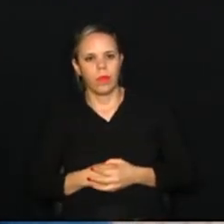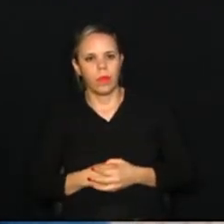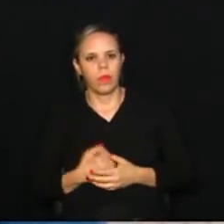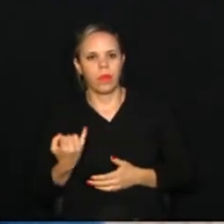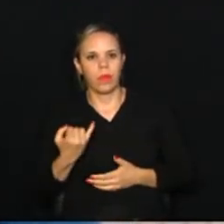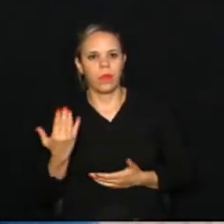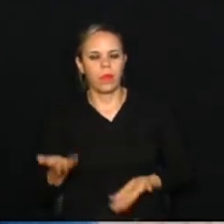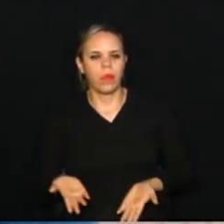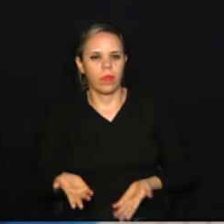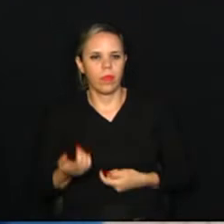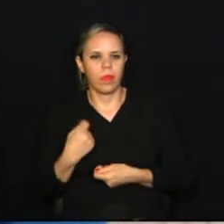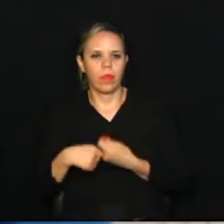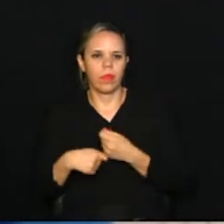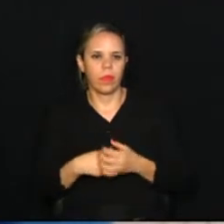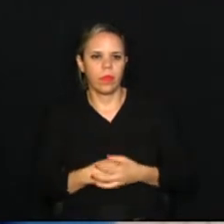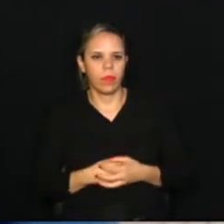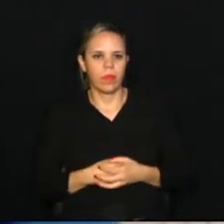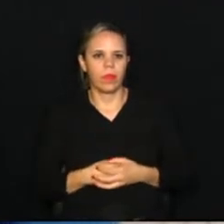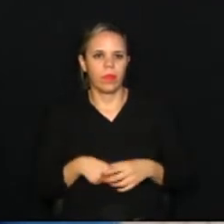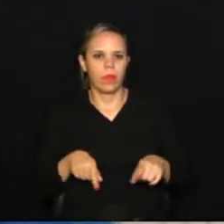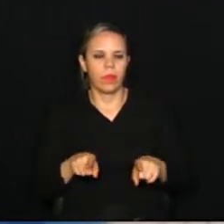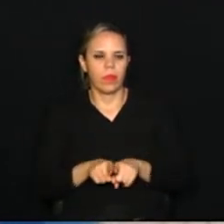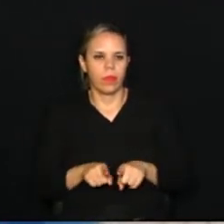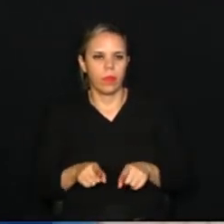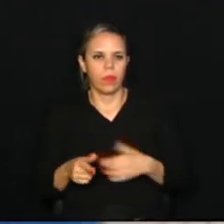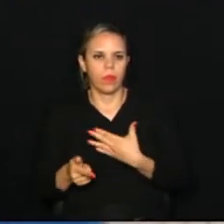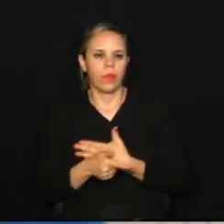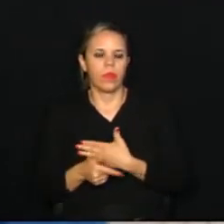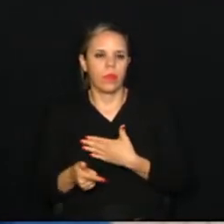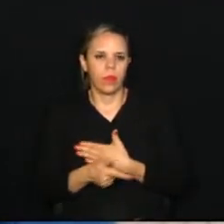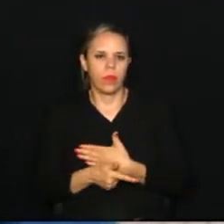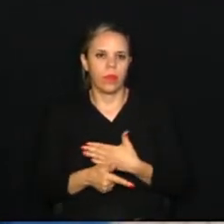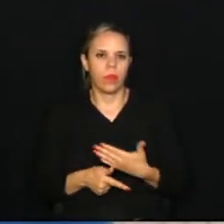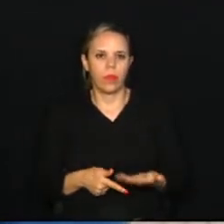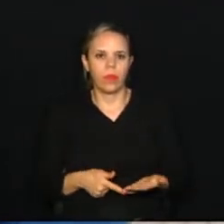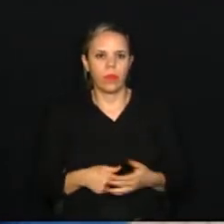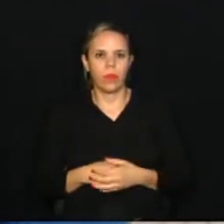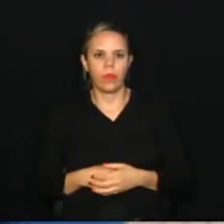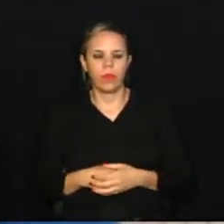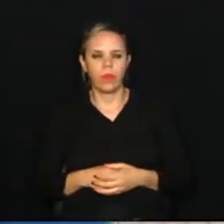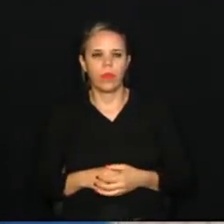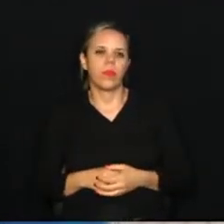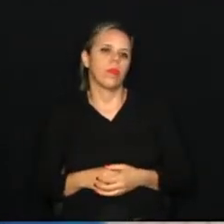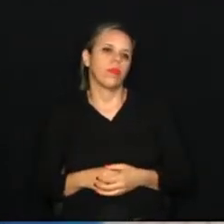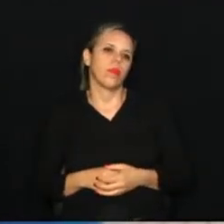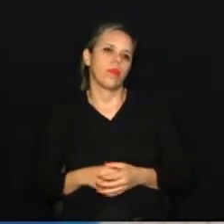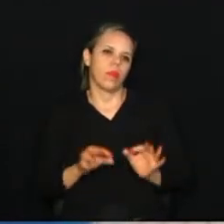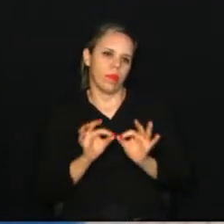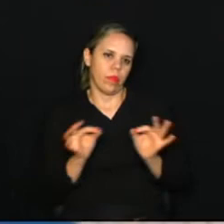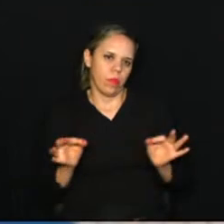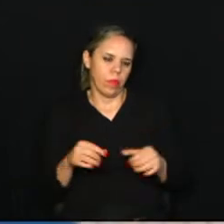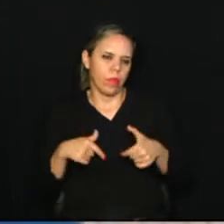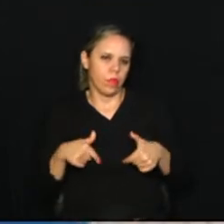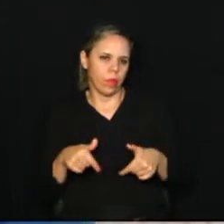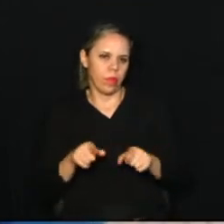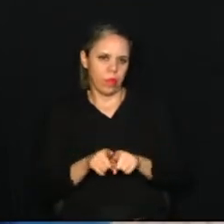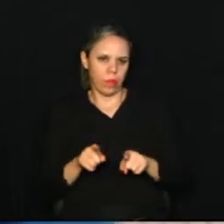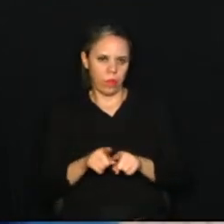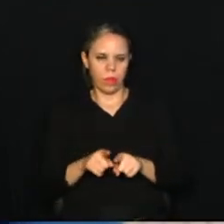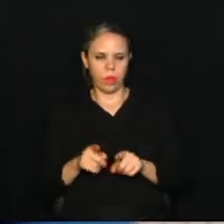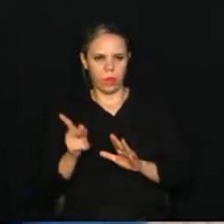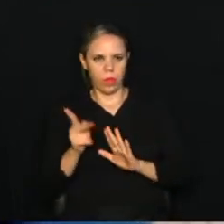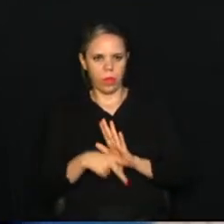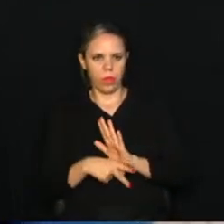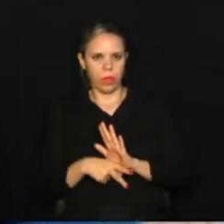importante da administração, e também tem o seu papel zero, né? Papel zerado. A gente tem algumas iniciativas, nós temos o nosso projeto